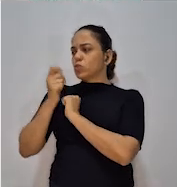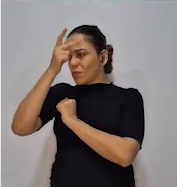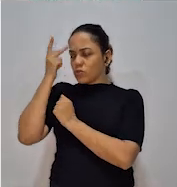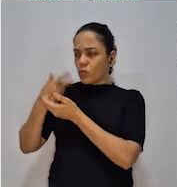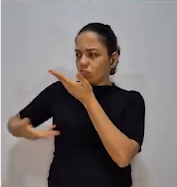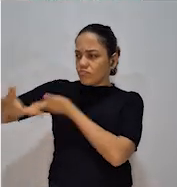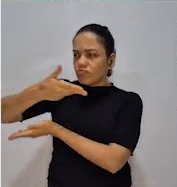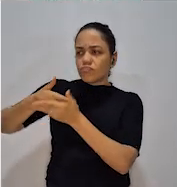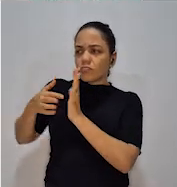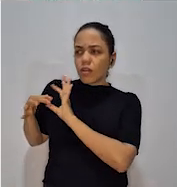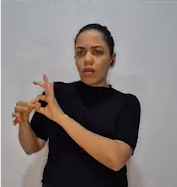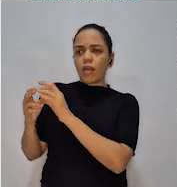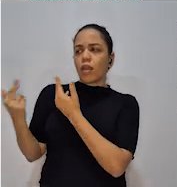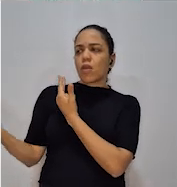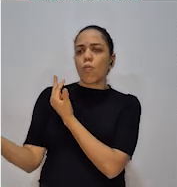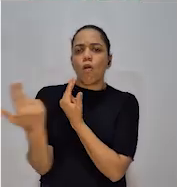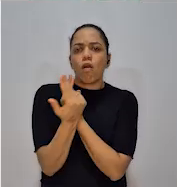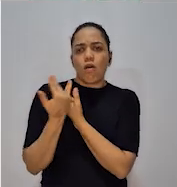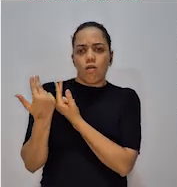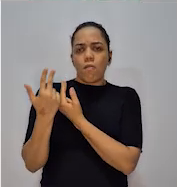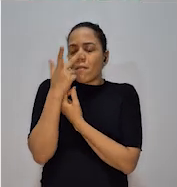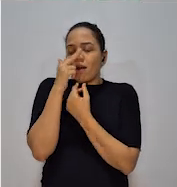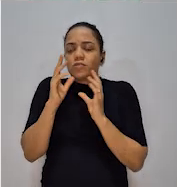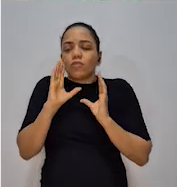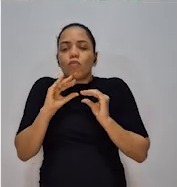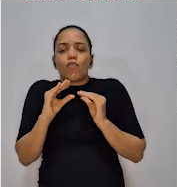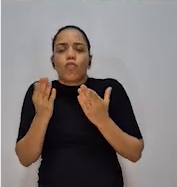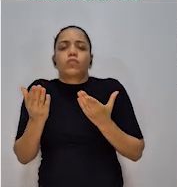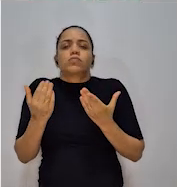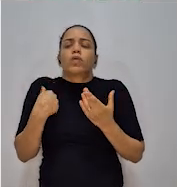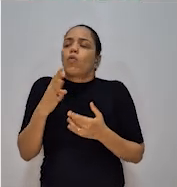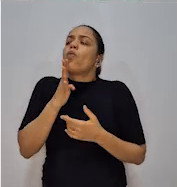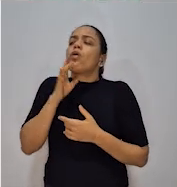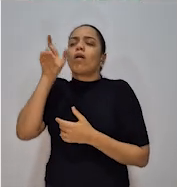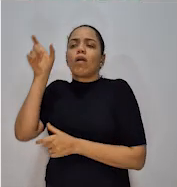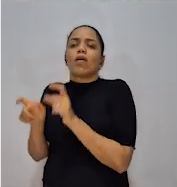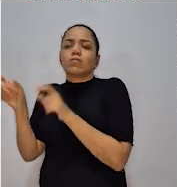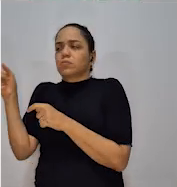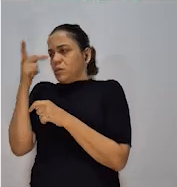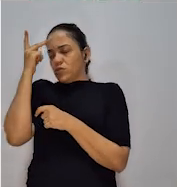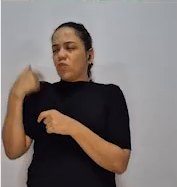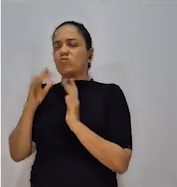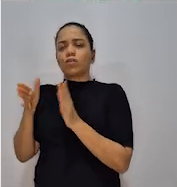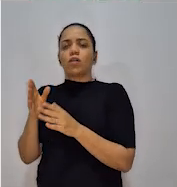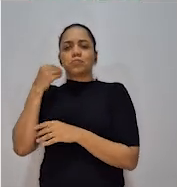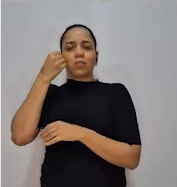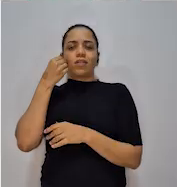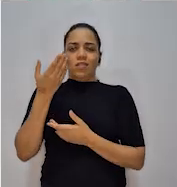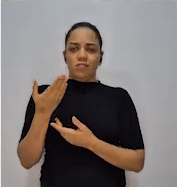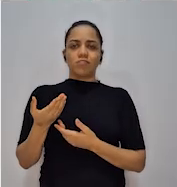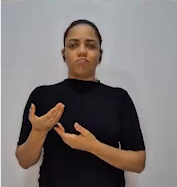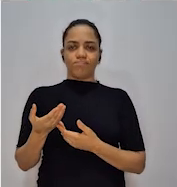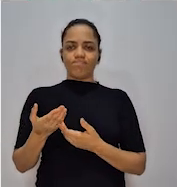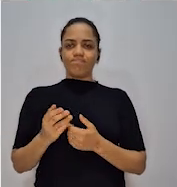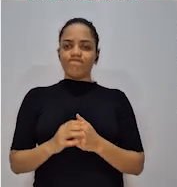alguma maneira, esse aconchego que existe quando a gente conhece plenamente a situação que a gente vive. E isso acontece quando a